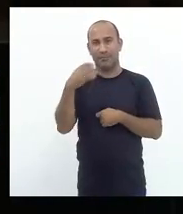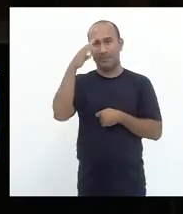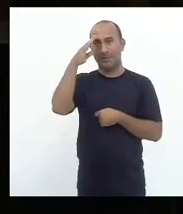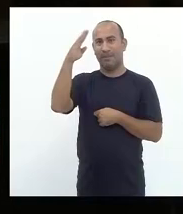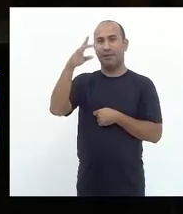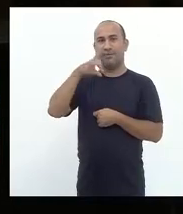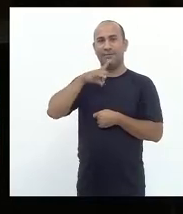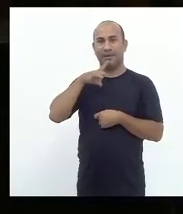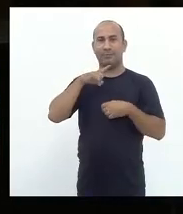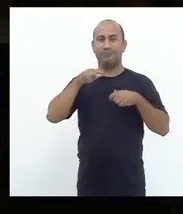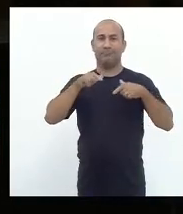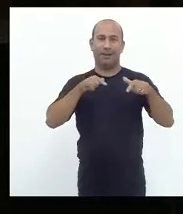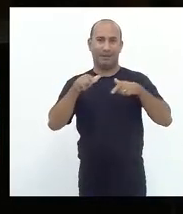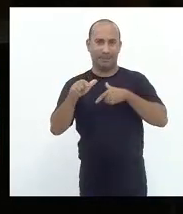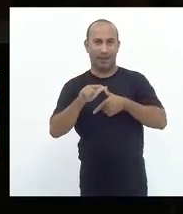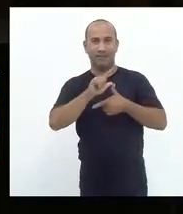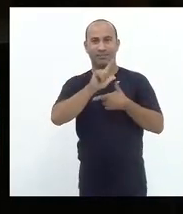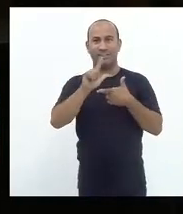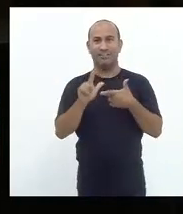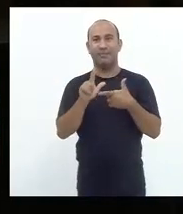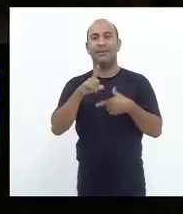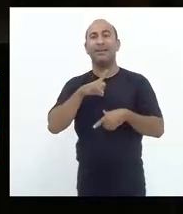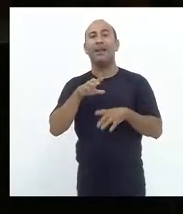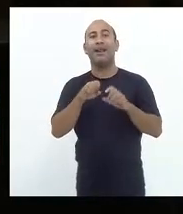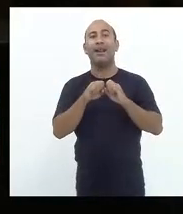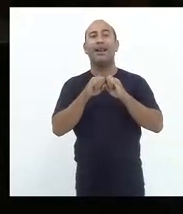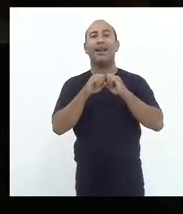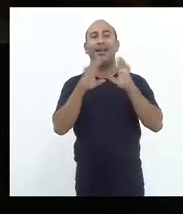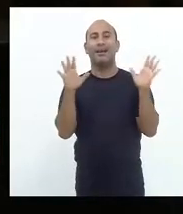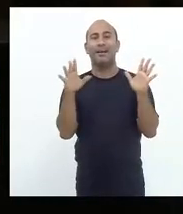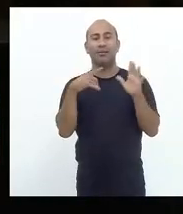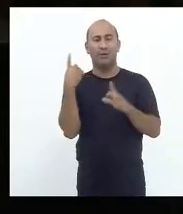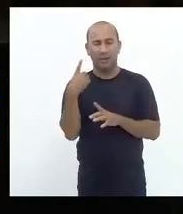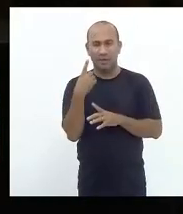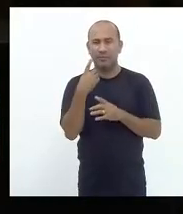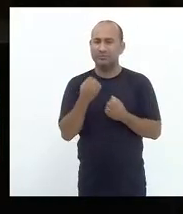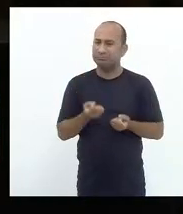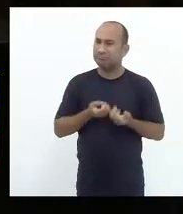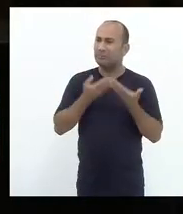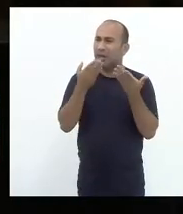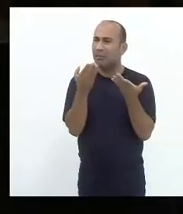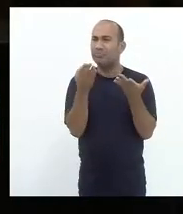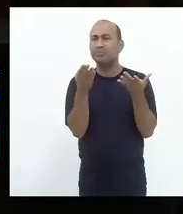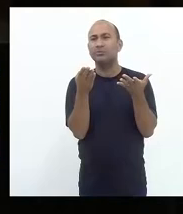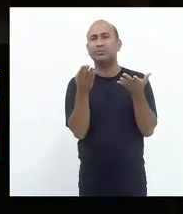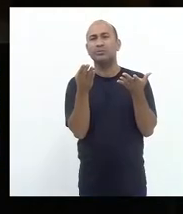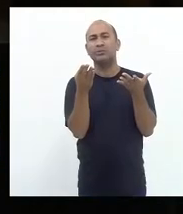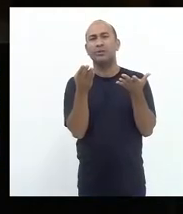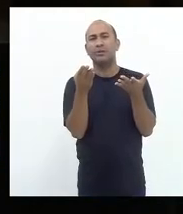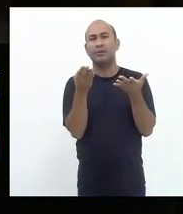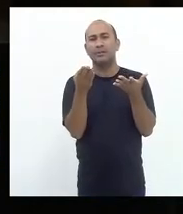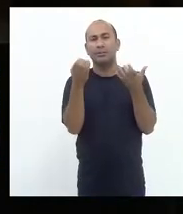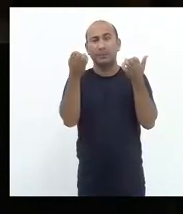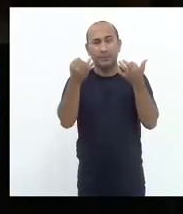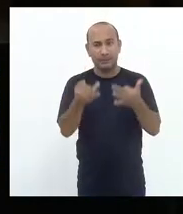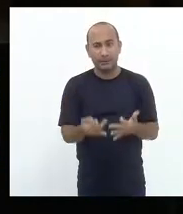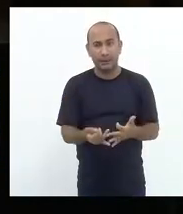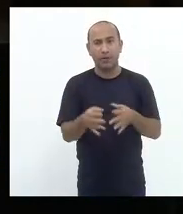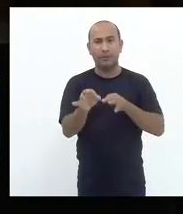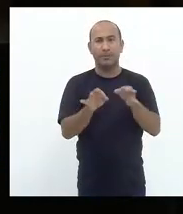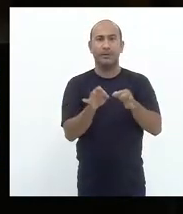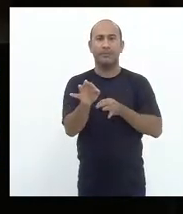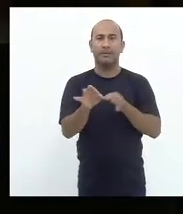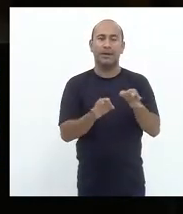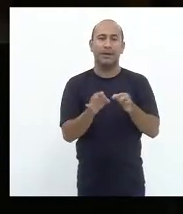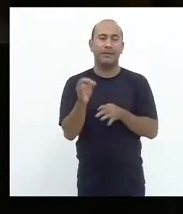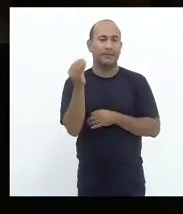trabalhos legislativos. E é claro que nós oferecemos algumas emendas ao projeto,